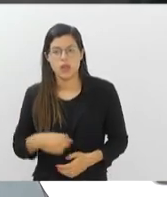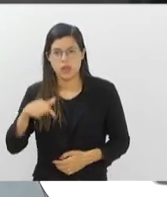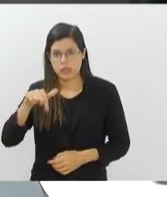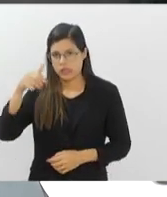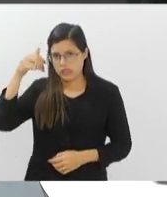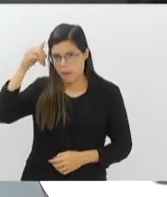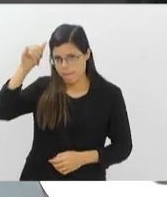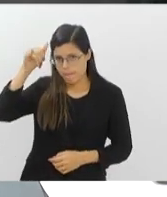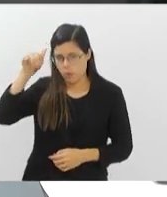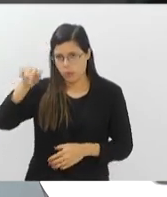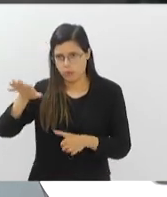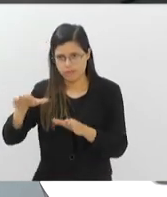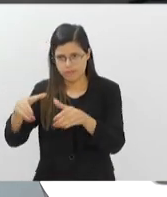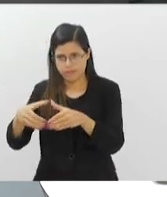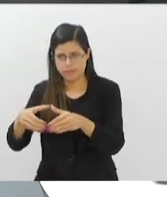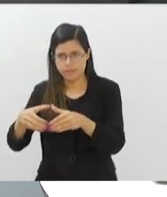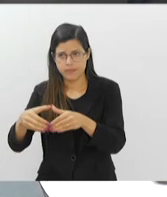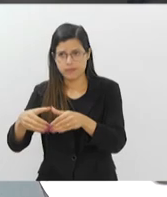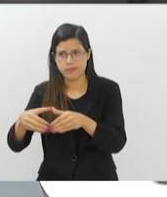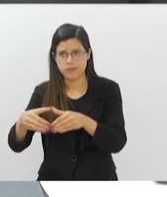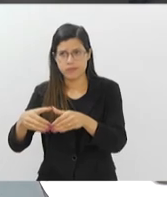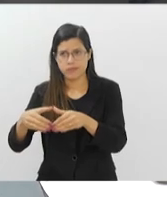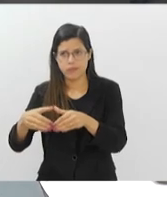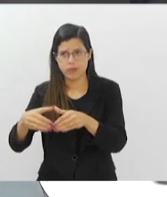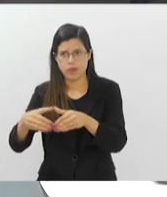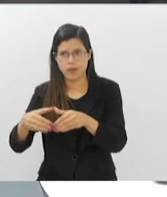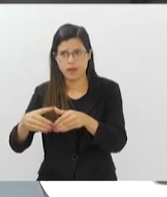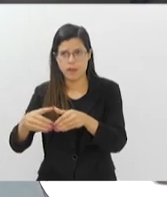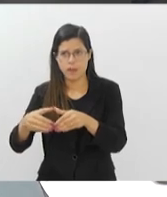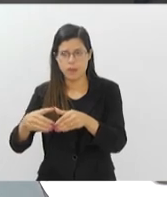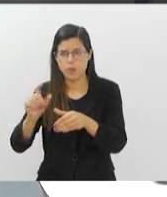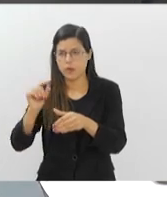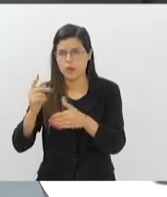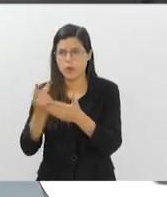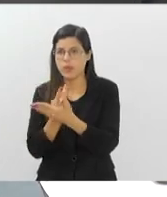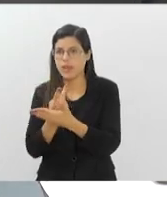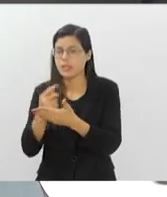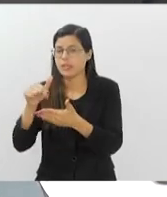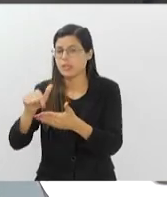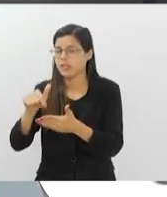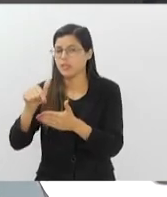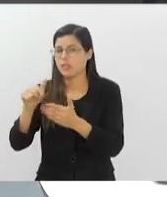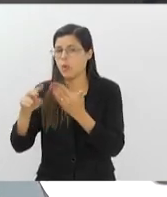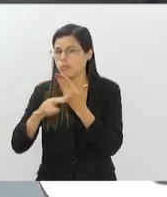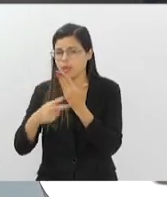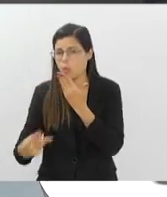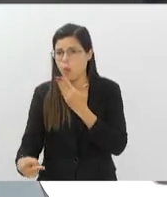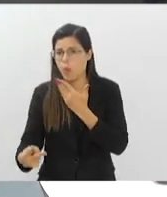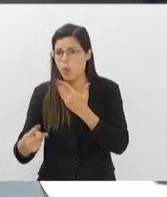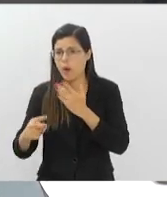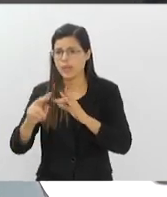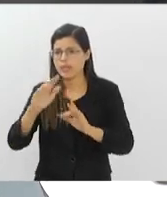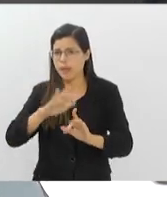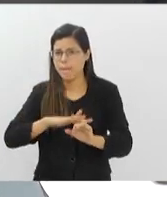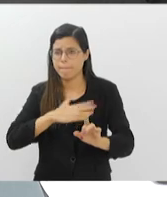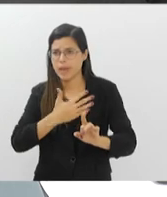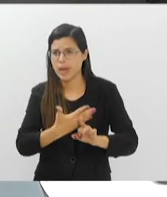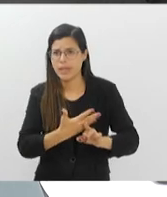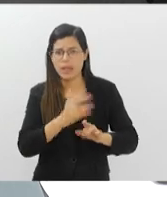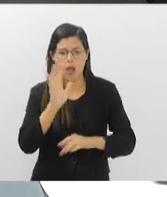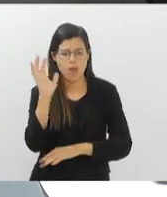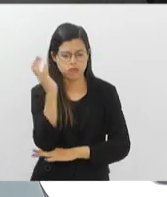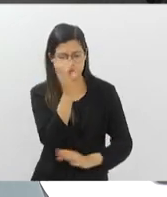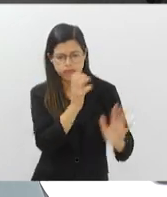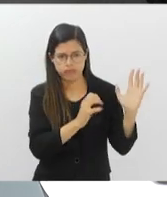promove, né? quem o cria, a devastação ambiental, porque joga tudo que é mata no chão